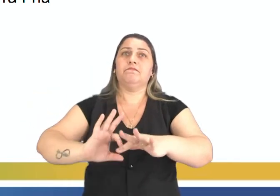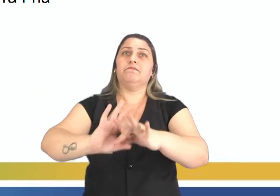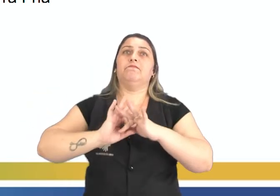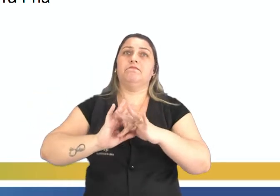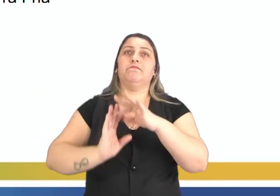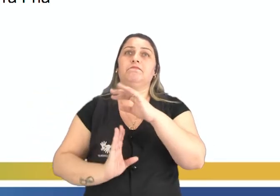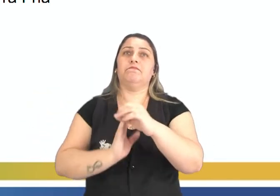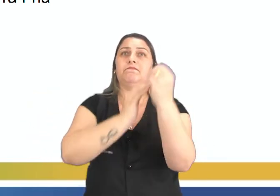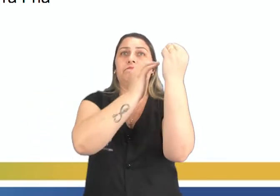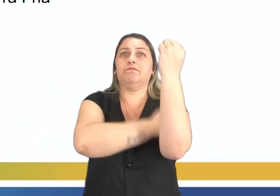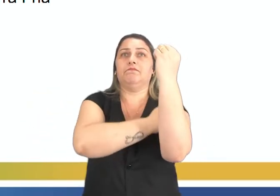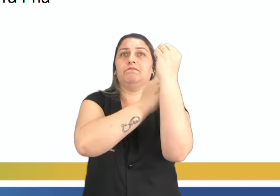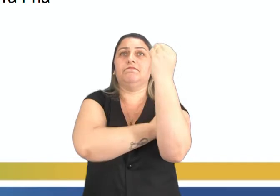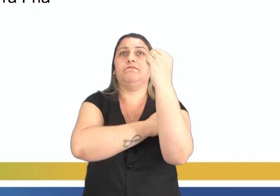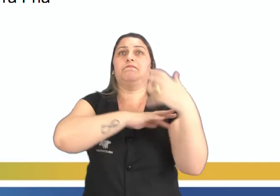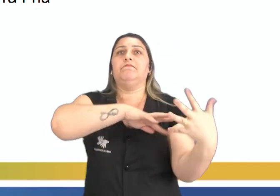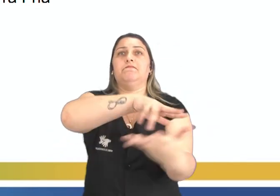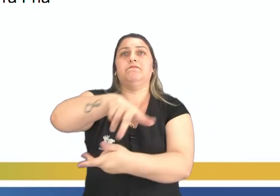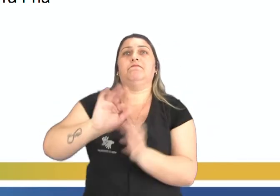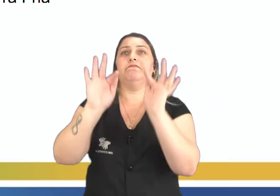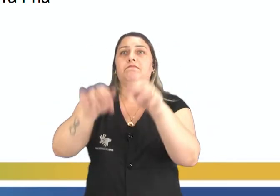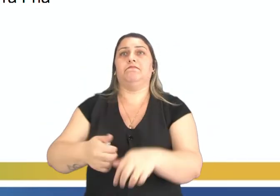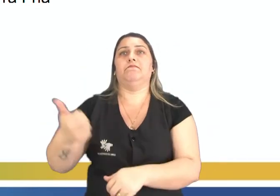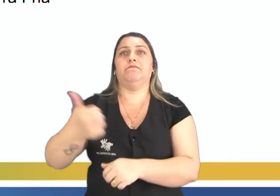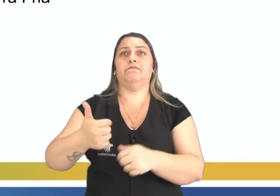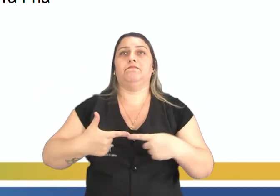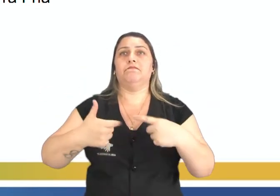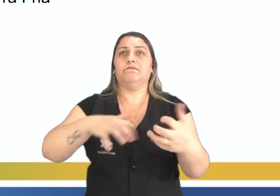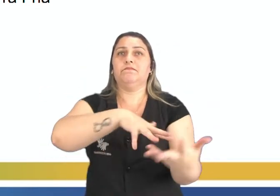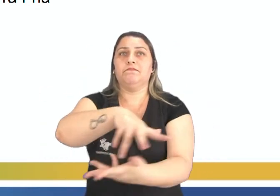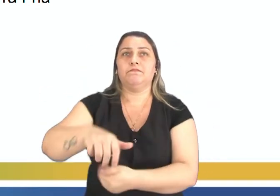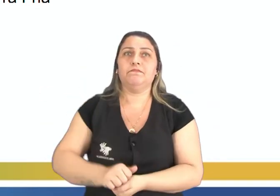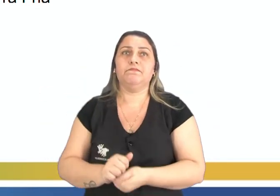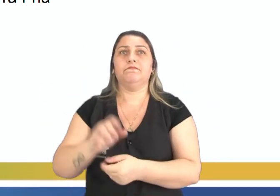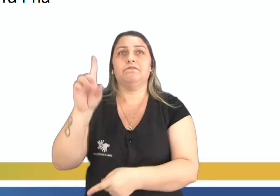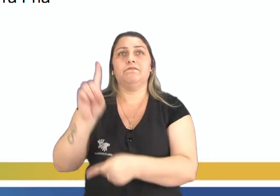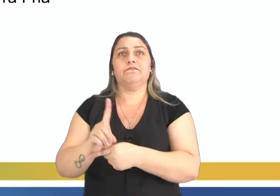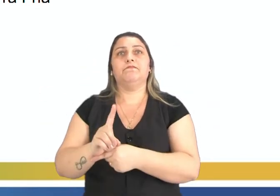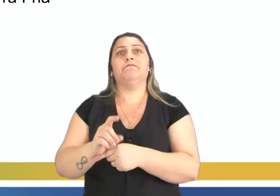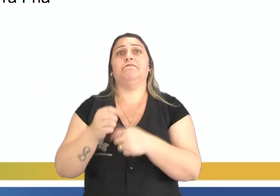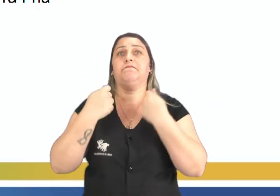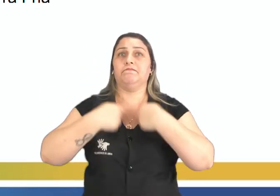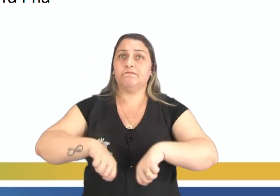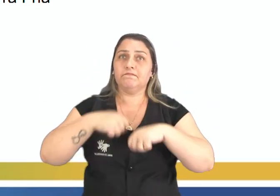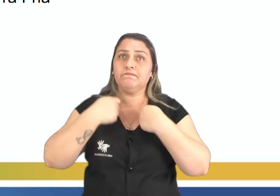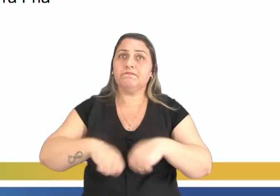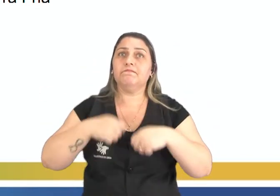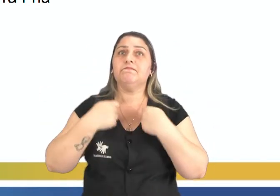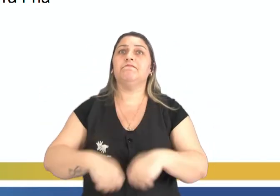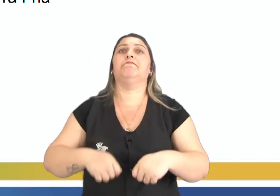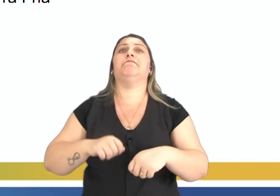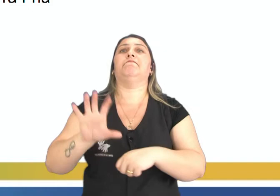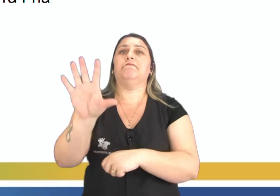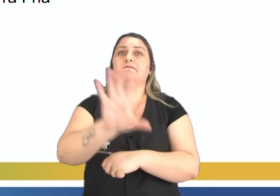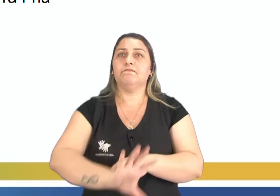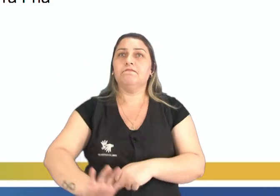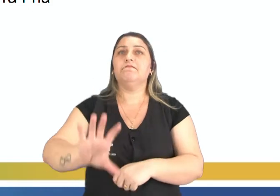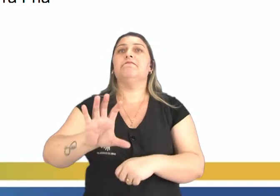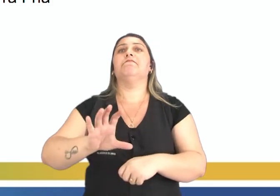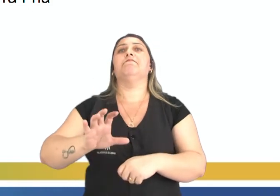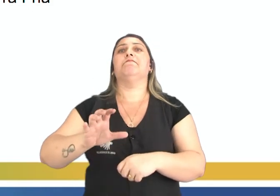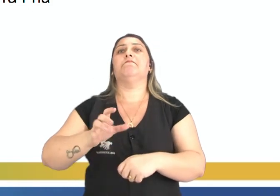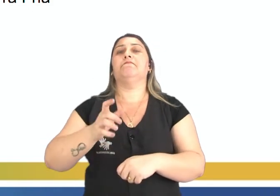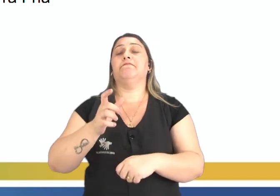das potências bélicas mundiais ao final da Primeira Guerra Mundial, ou D, da necessidade de uma diplomacia